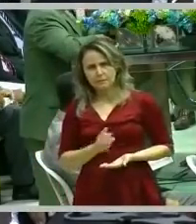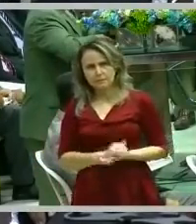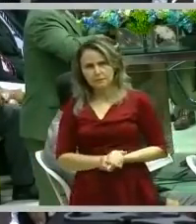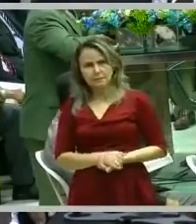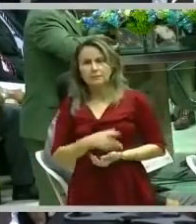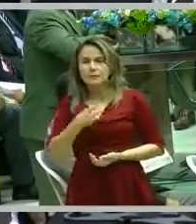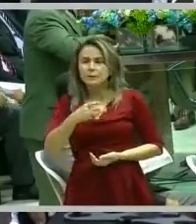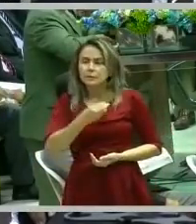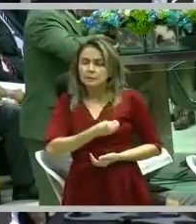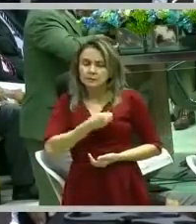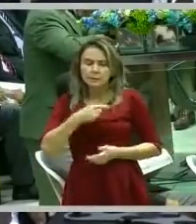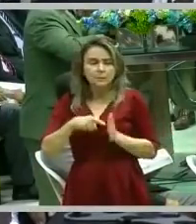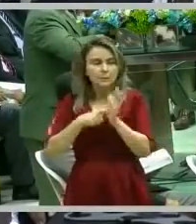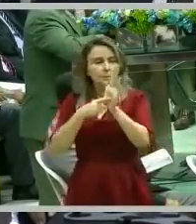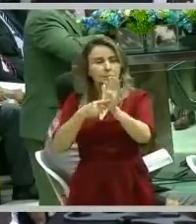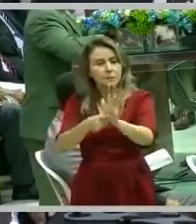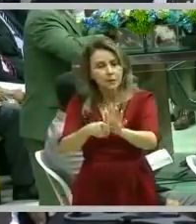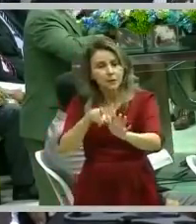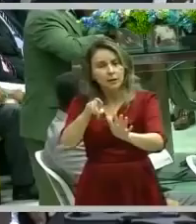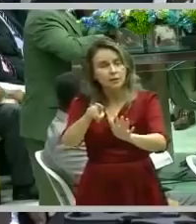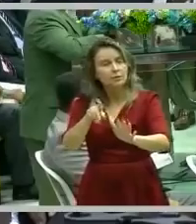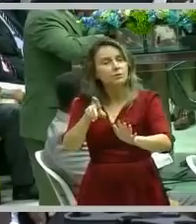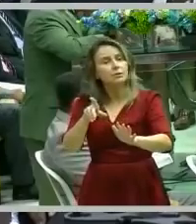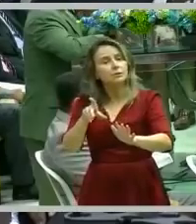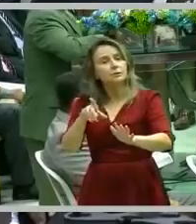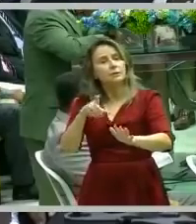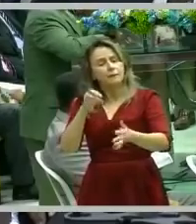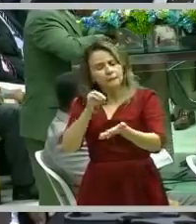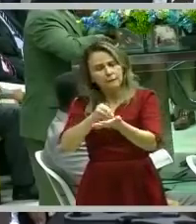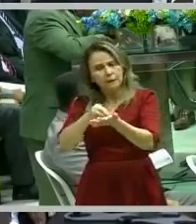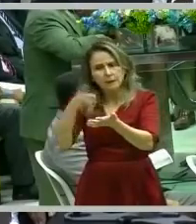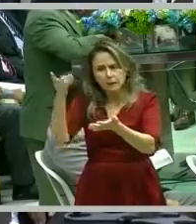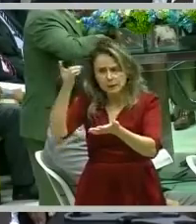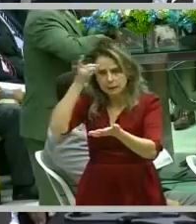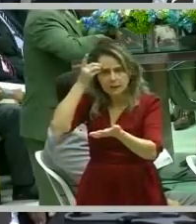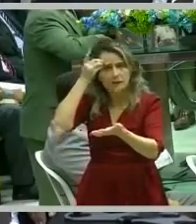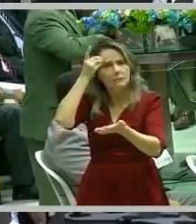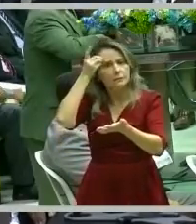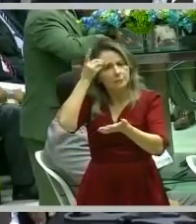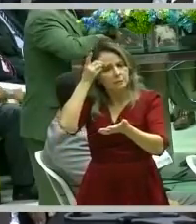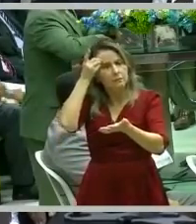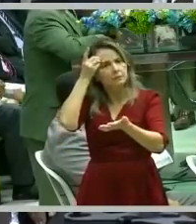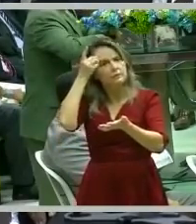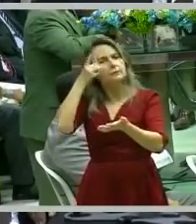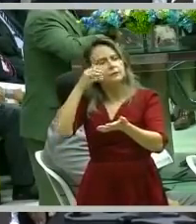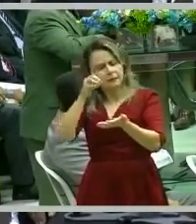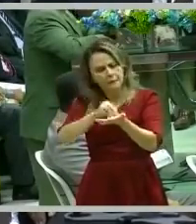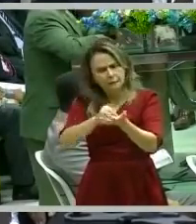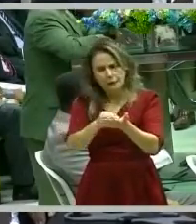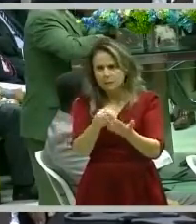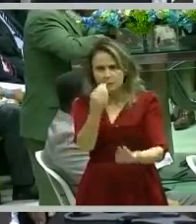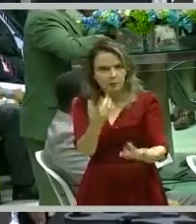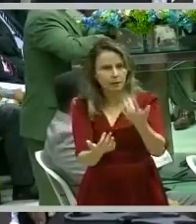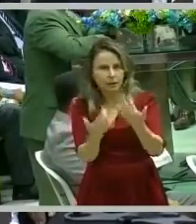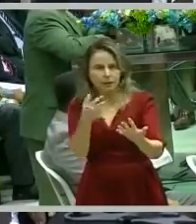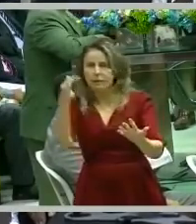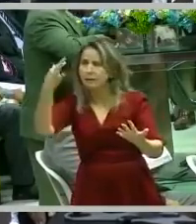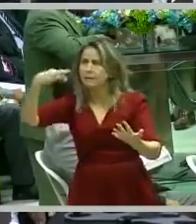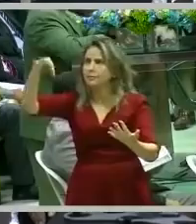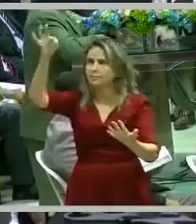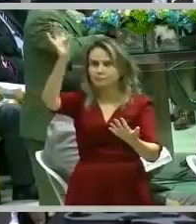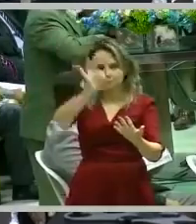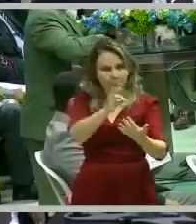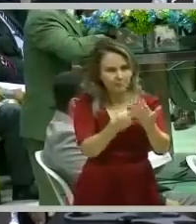A tua vida mostra que tu faltas o dom de Deus. A tua vida mostra que tu faltas o fogo do Espírito. A tua vida mostra que